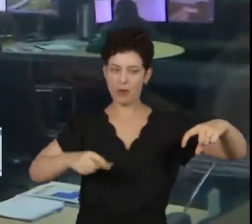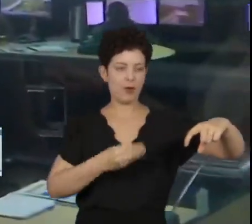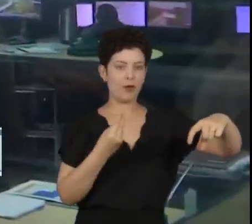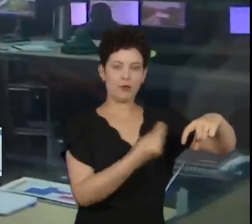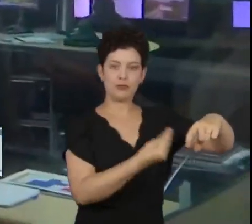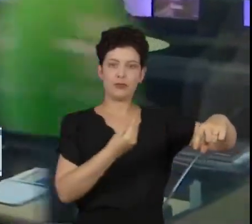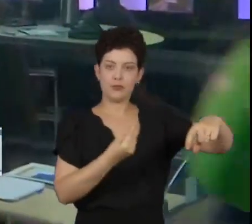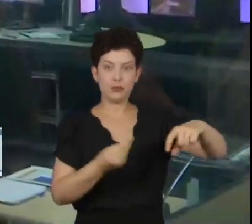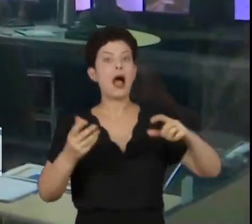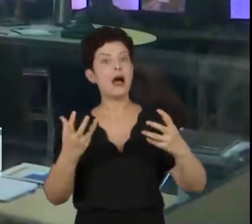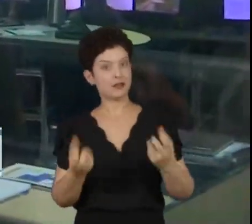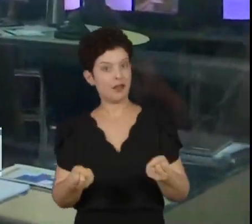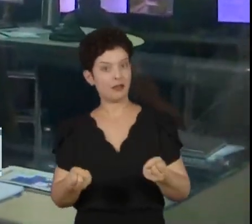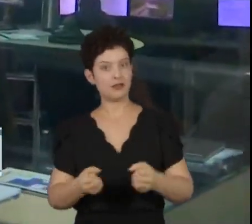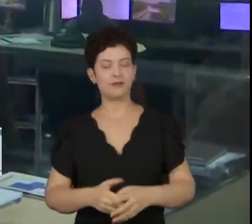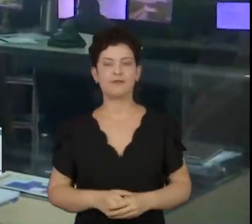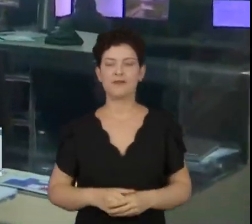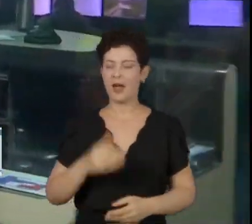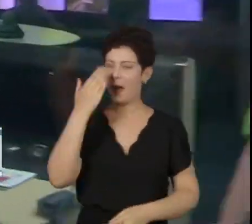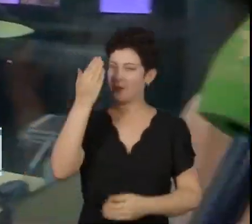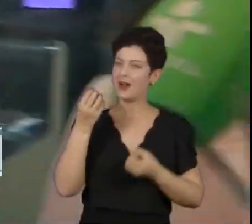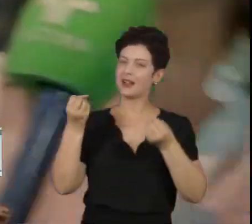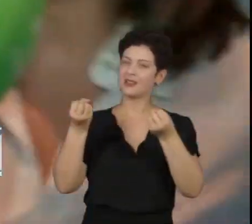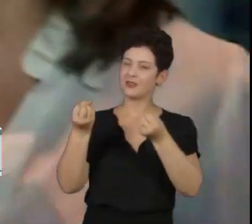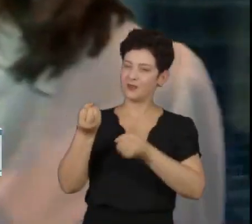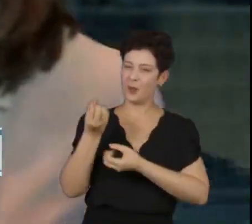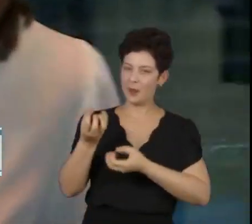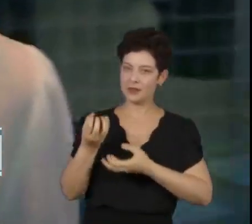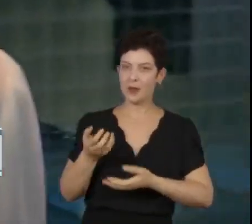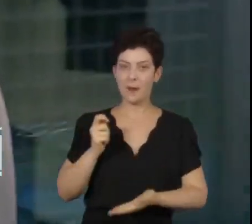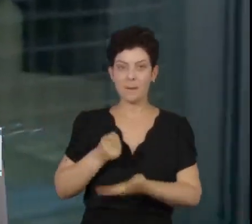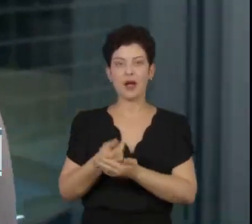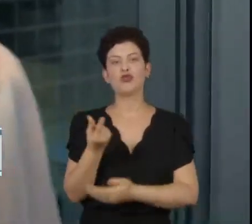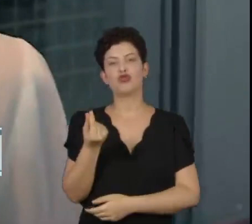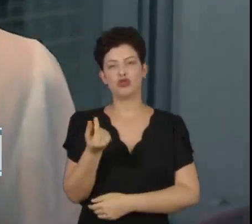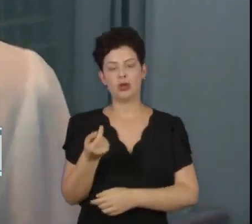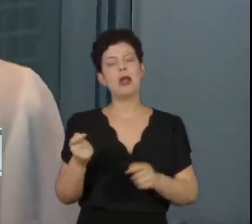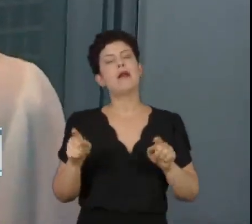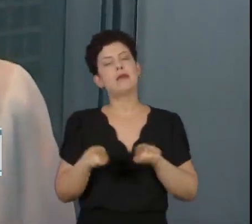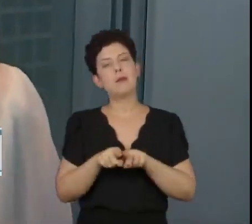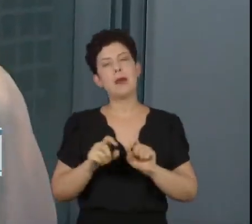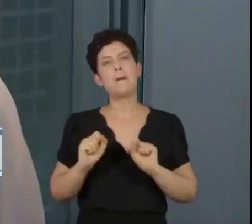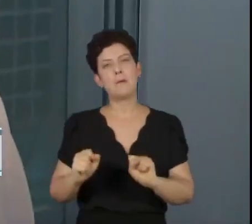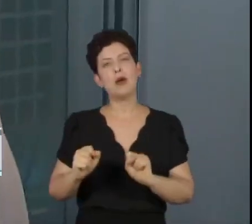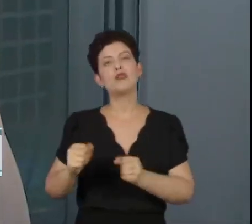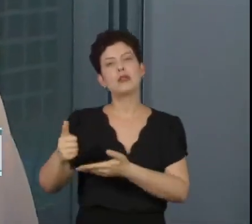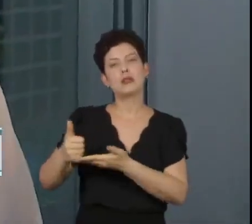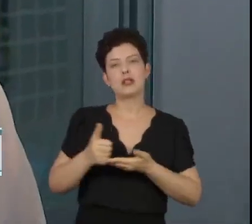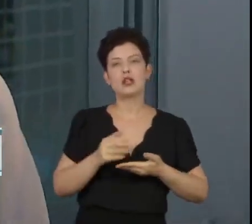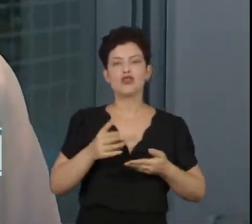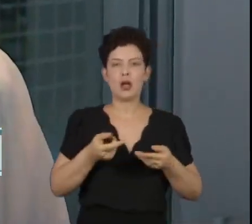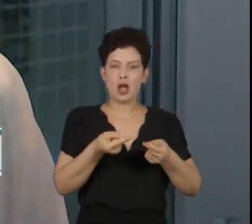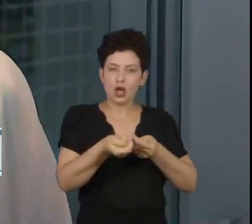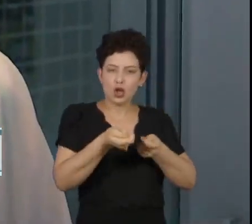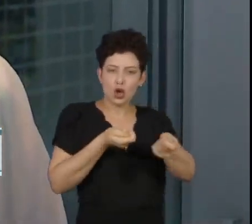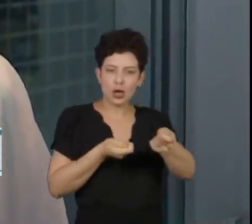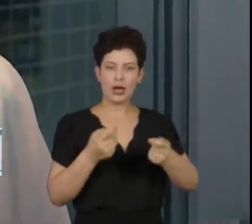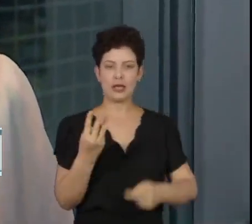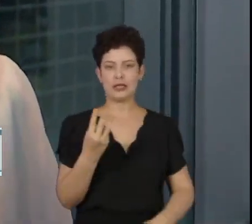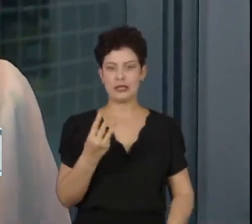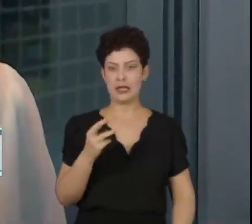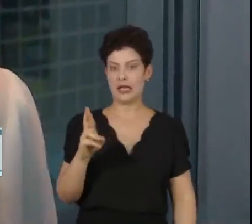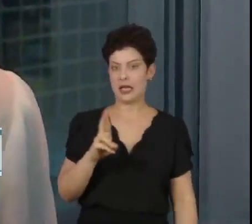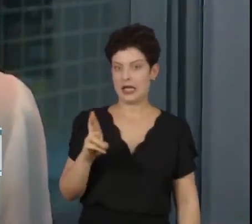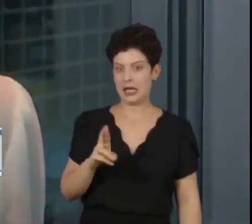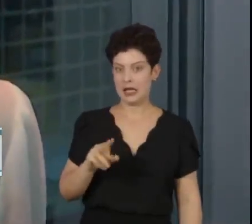receber esse tipo de pagamento. Muito obrigada pelas informações. Quem for pagar em dinheiro também pode tentar trazer já trocado. É